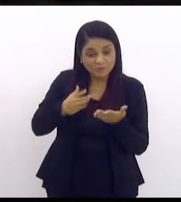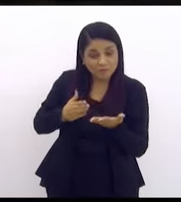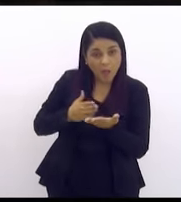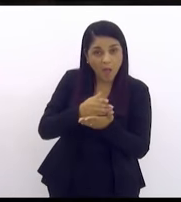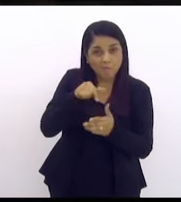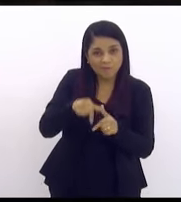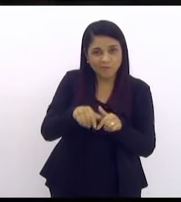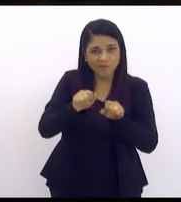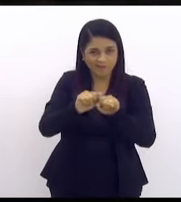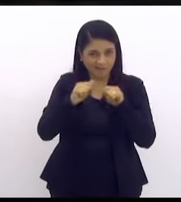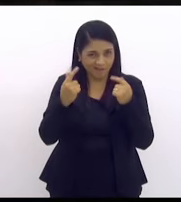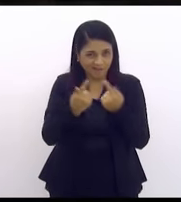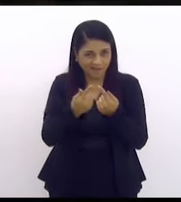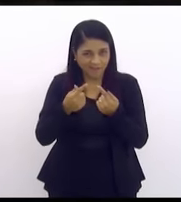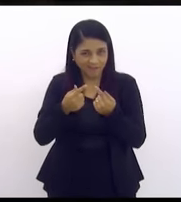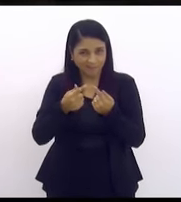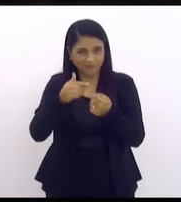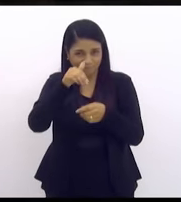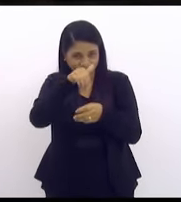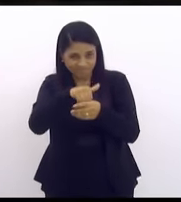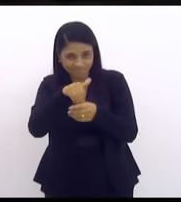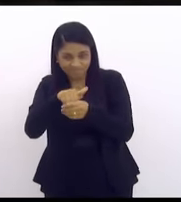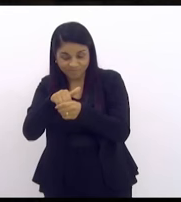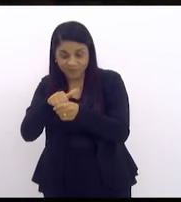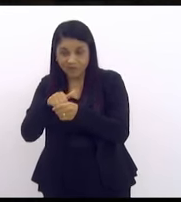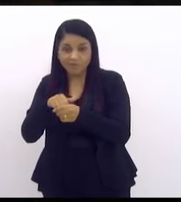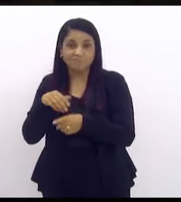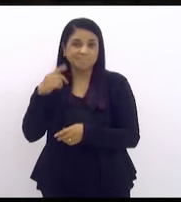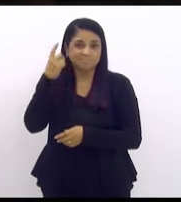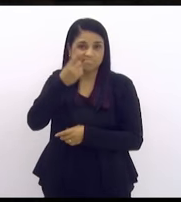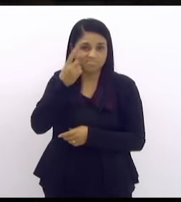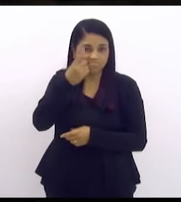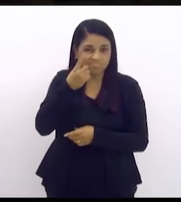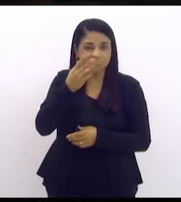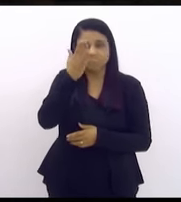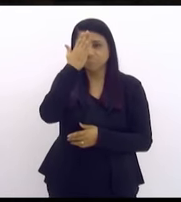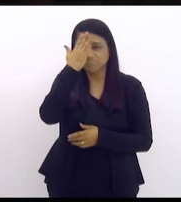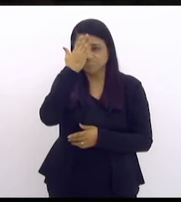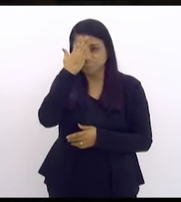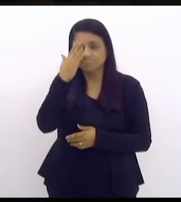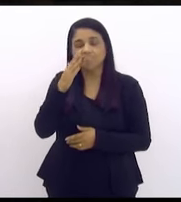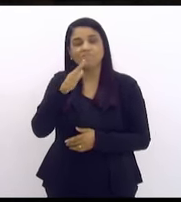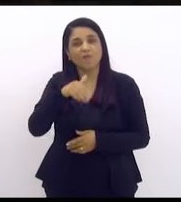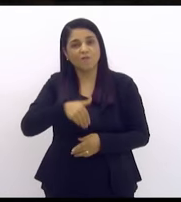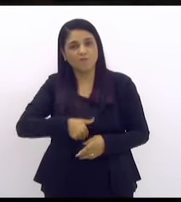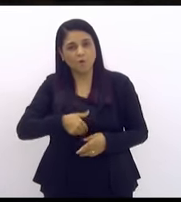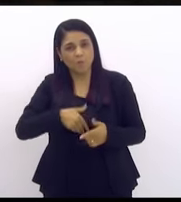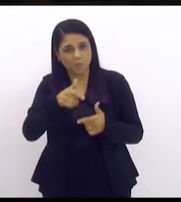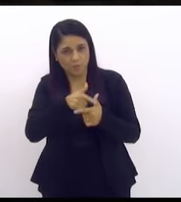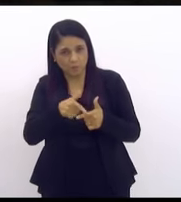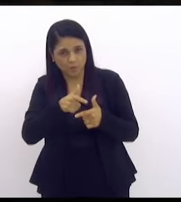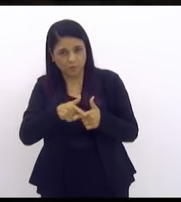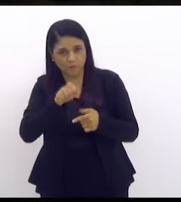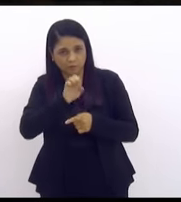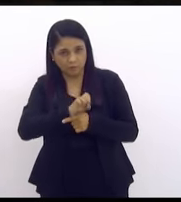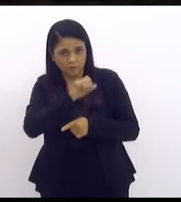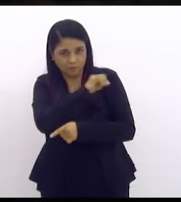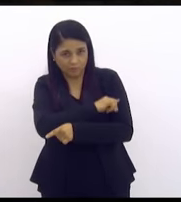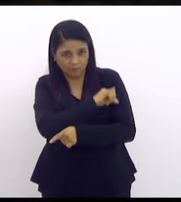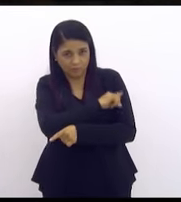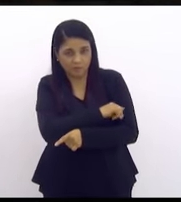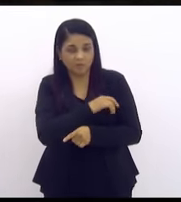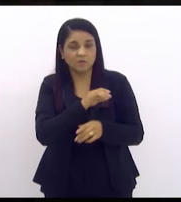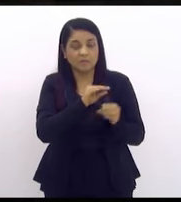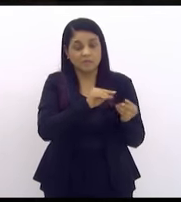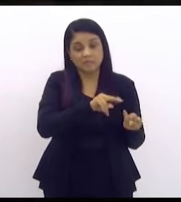esforço conjunto dos parlamentares que entendem o problema da fome no Estado do Rio, que entendem a importância de um programa